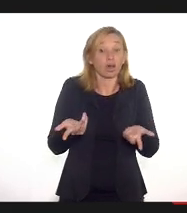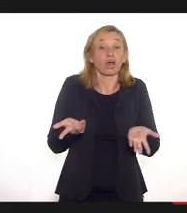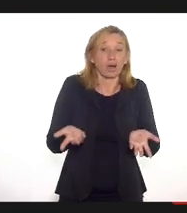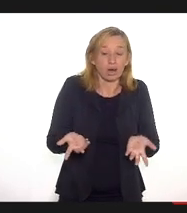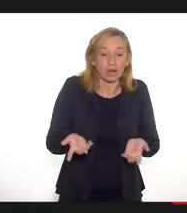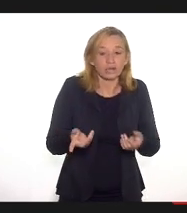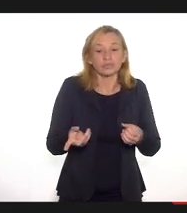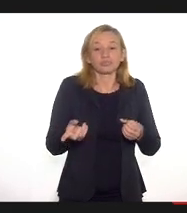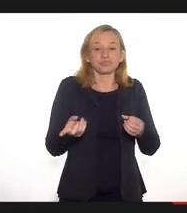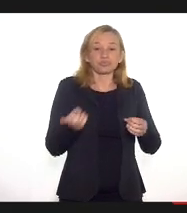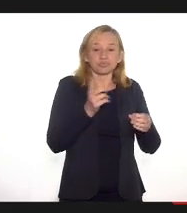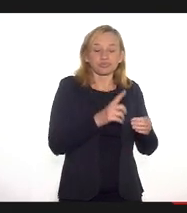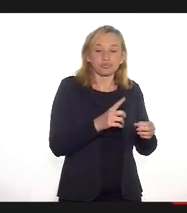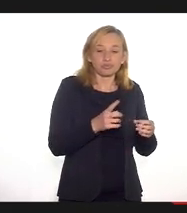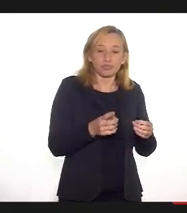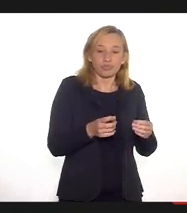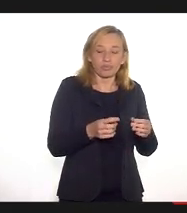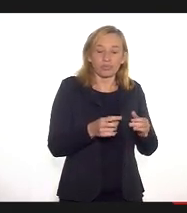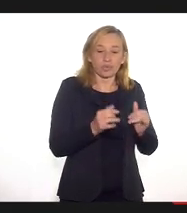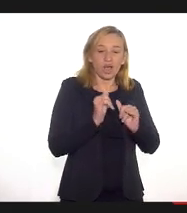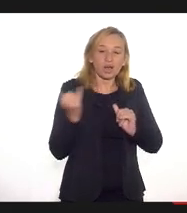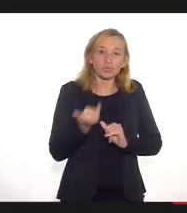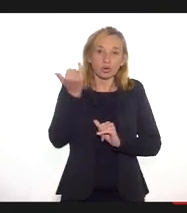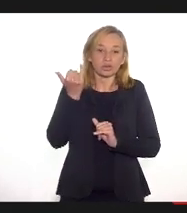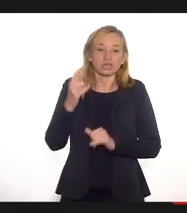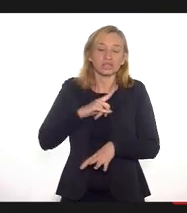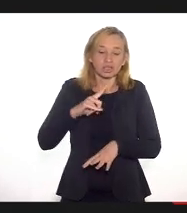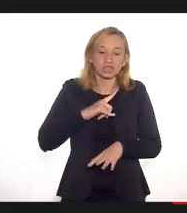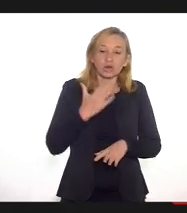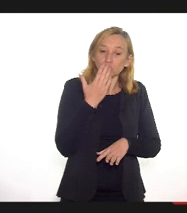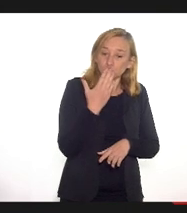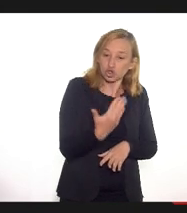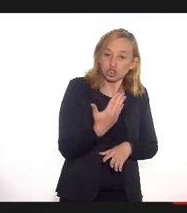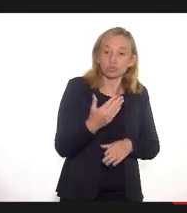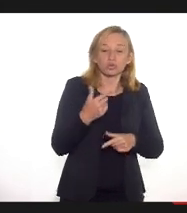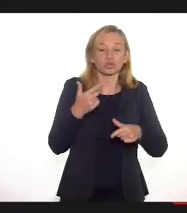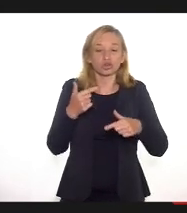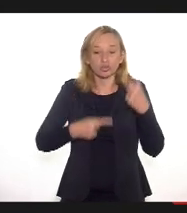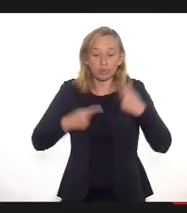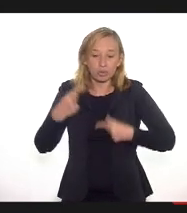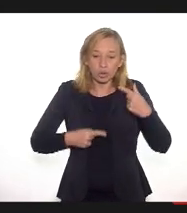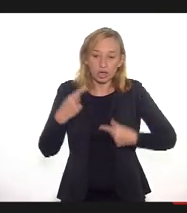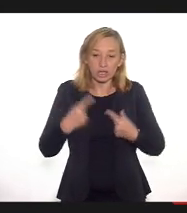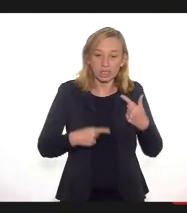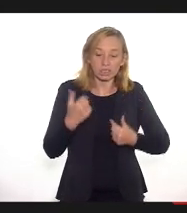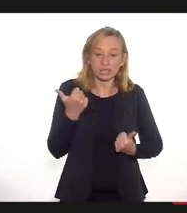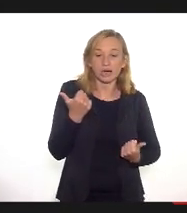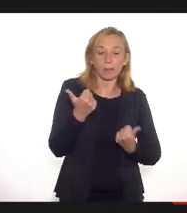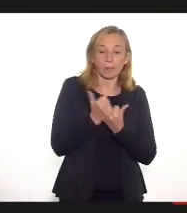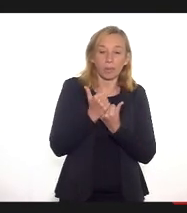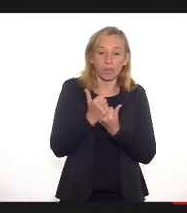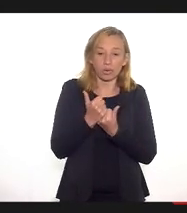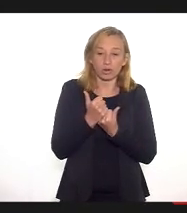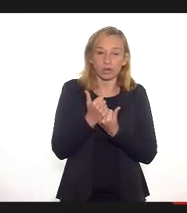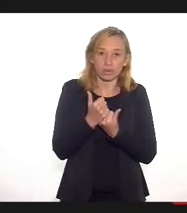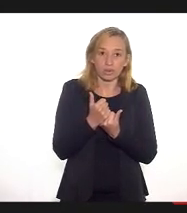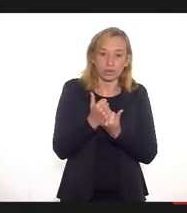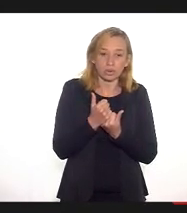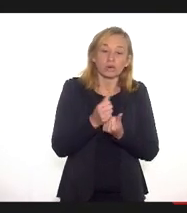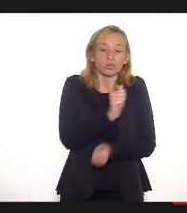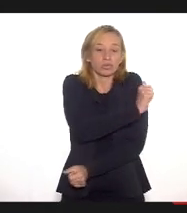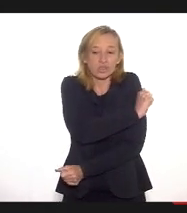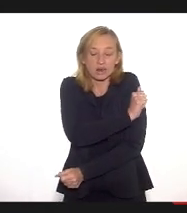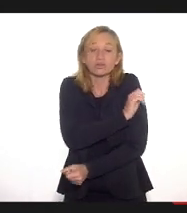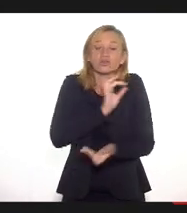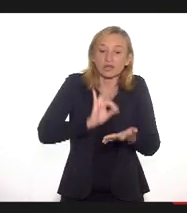para a FAETEC, da importância de ter algum tipo de política assistência, de forma de assistência para os alunos